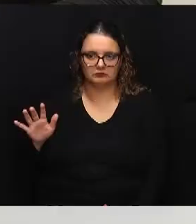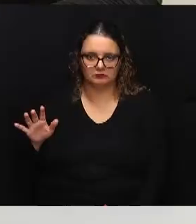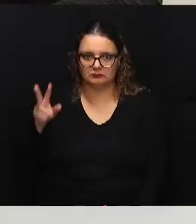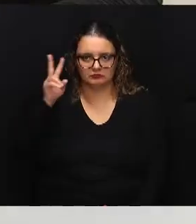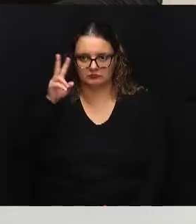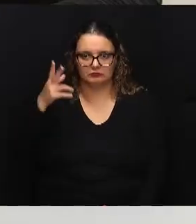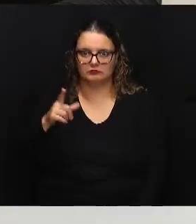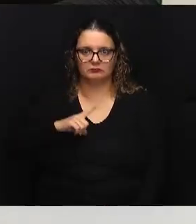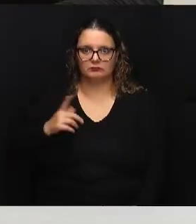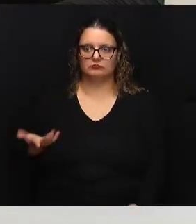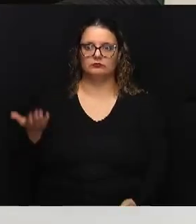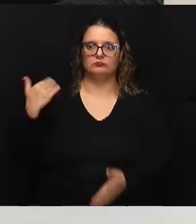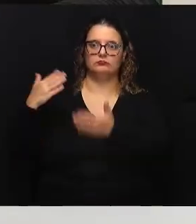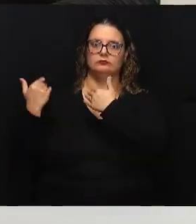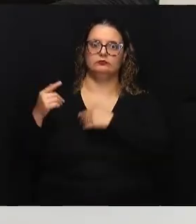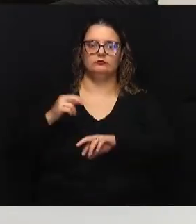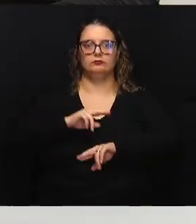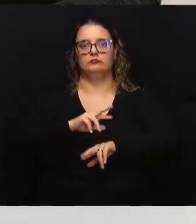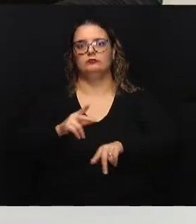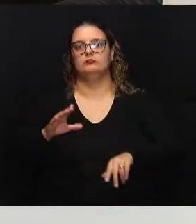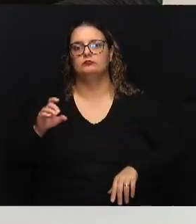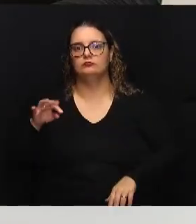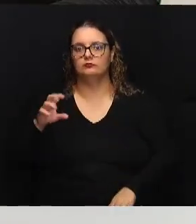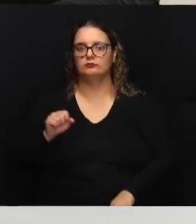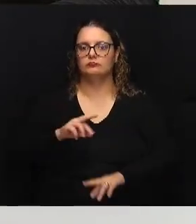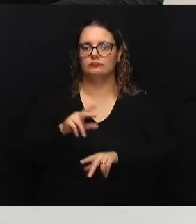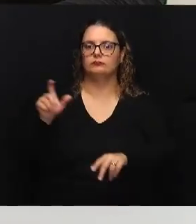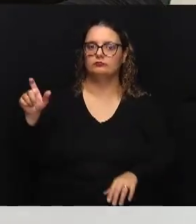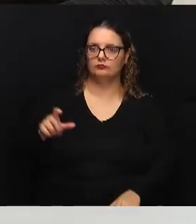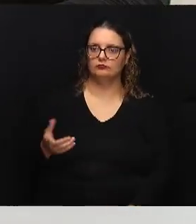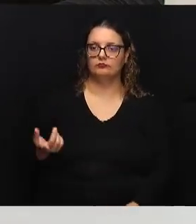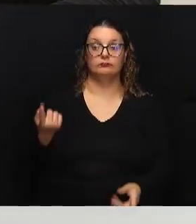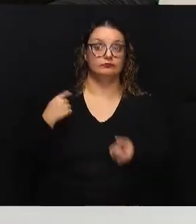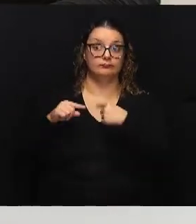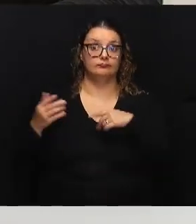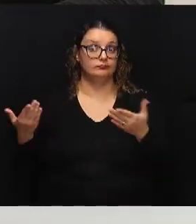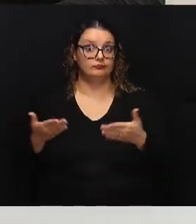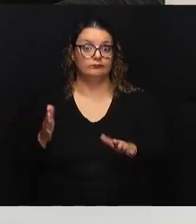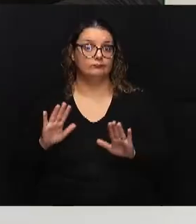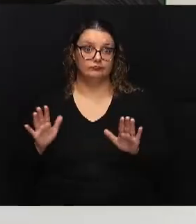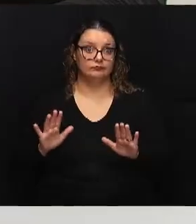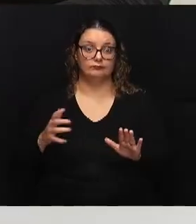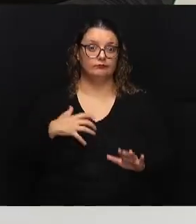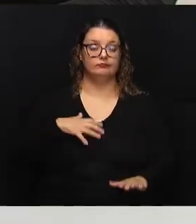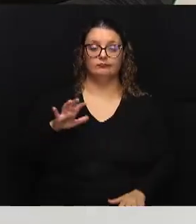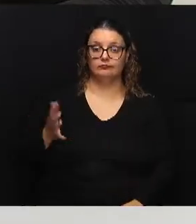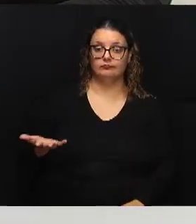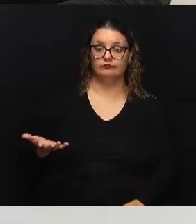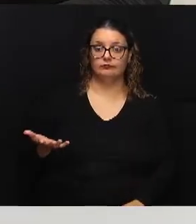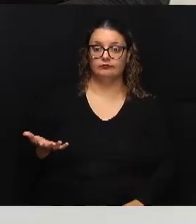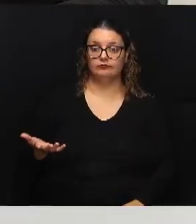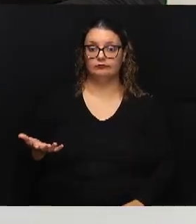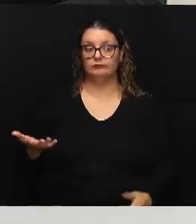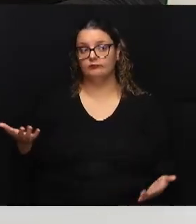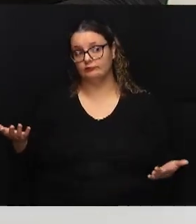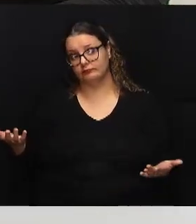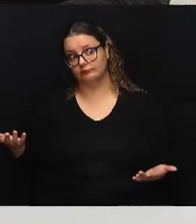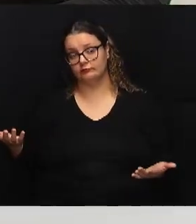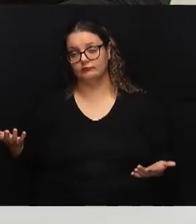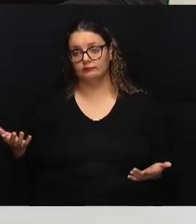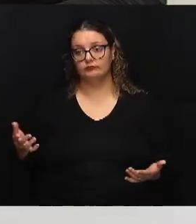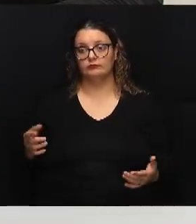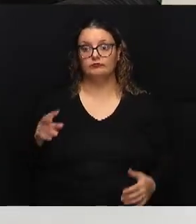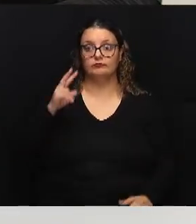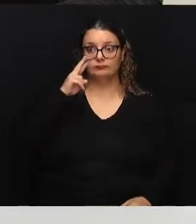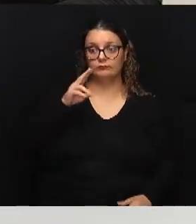antigamente tem várias contas, vários cartões, era um sucesso. Hoje em dia não é bem assim, né? Então a pessoa ver o que